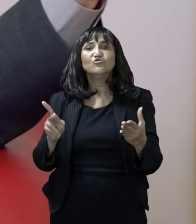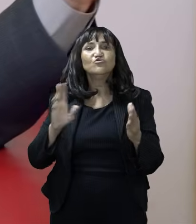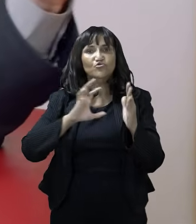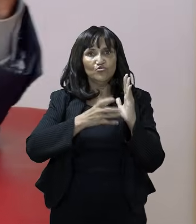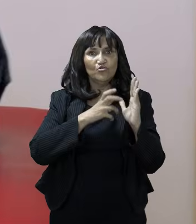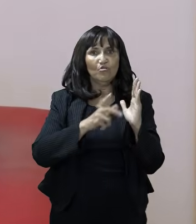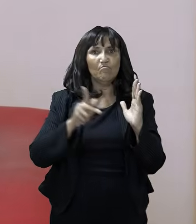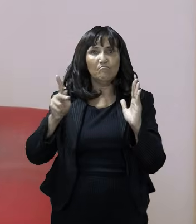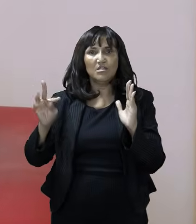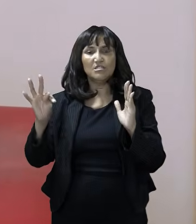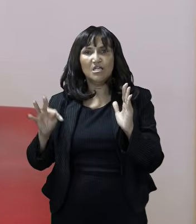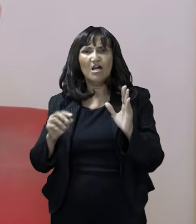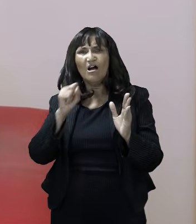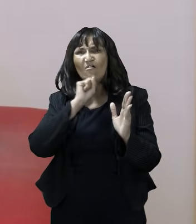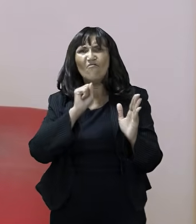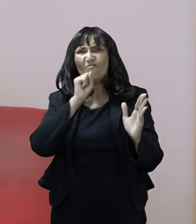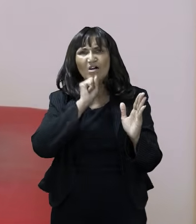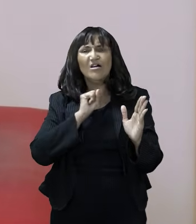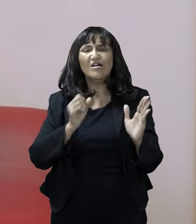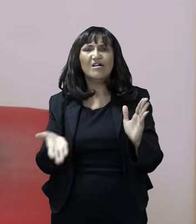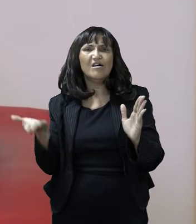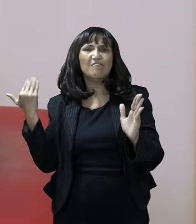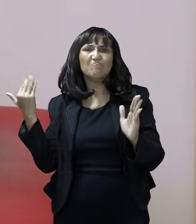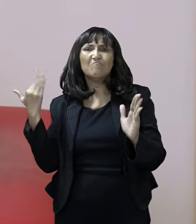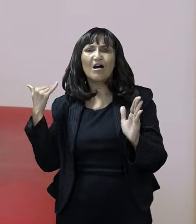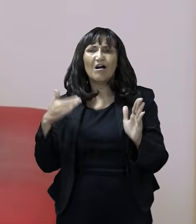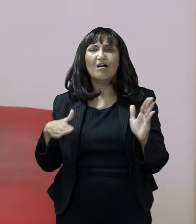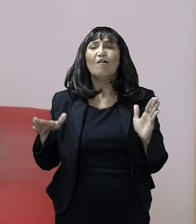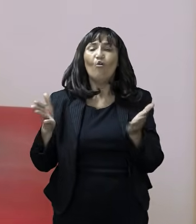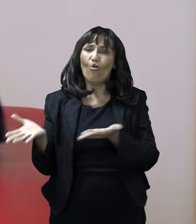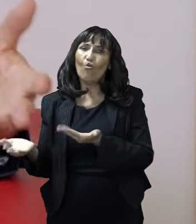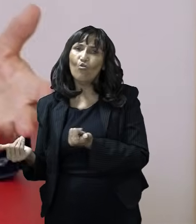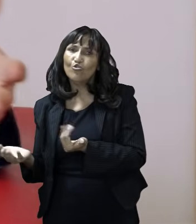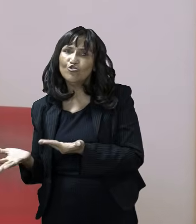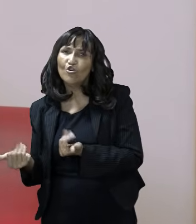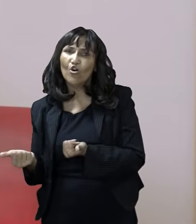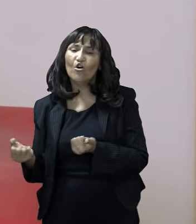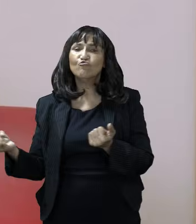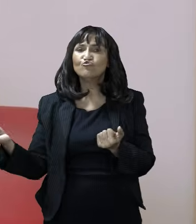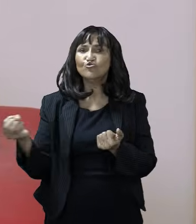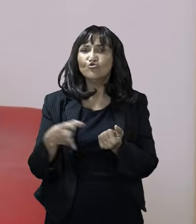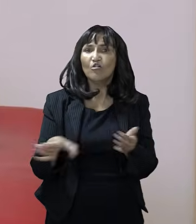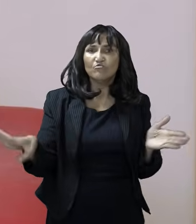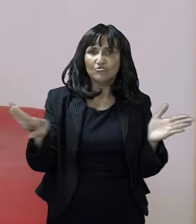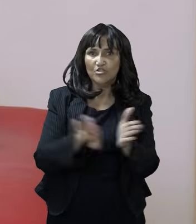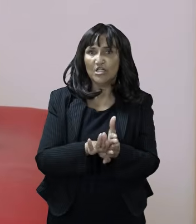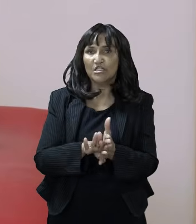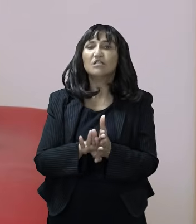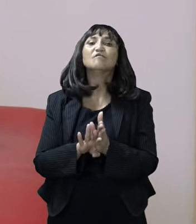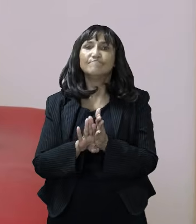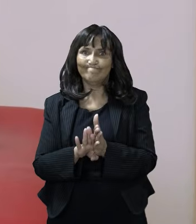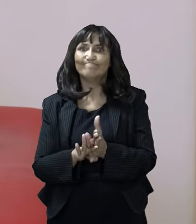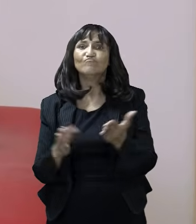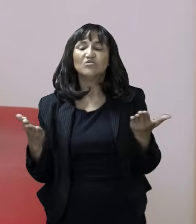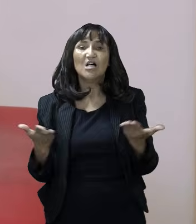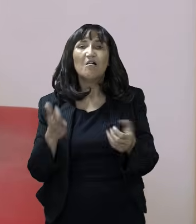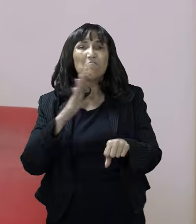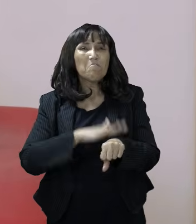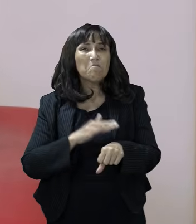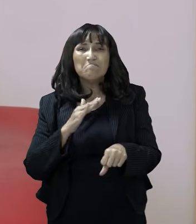velha guarda, a intermediária, os novos que estão vindo. Então, é um